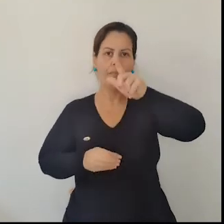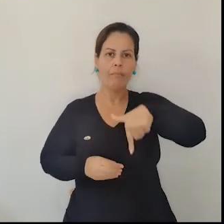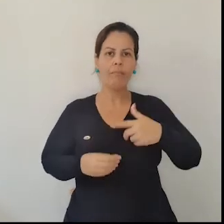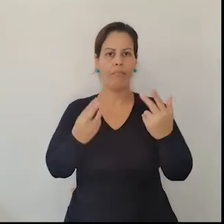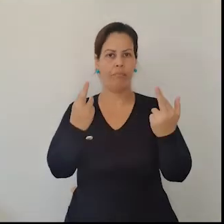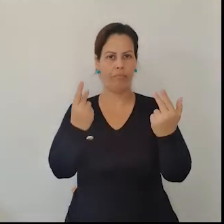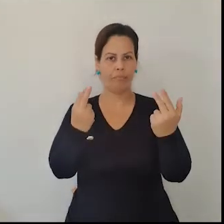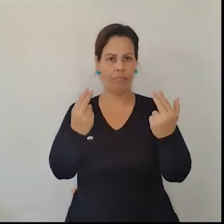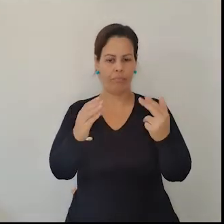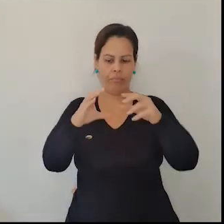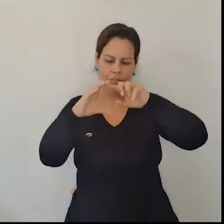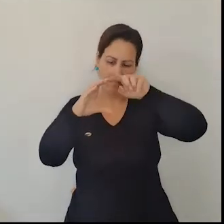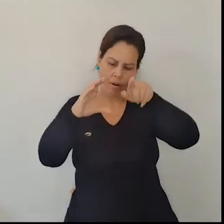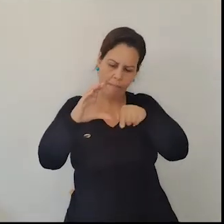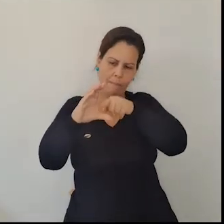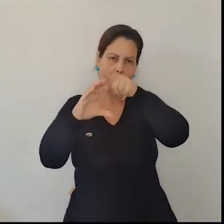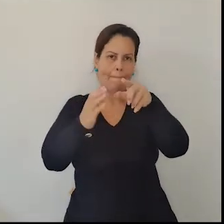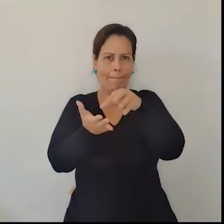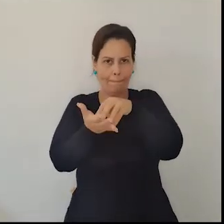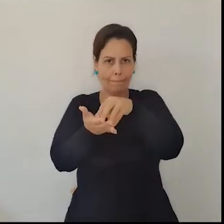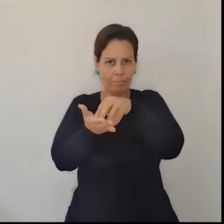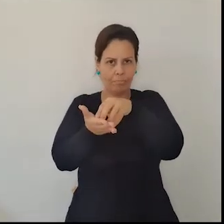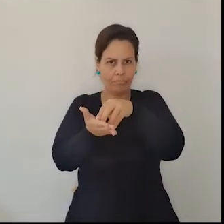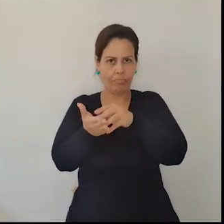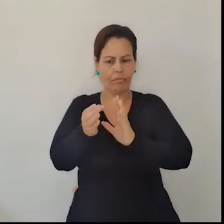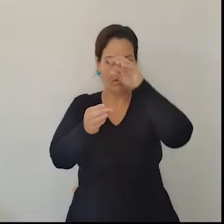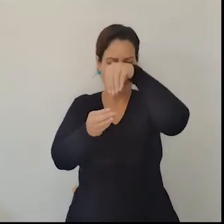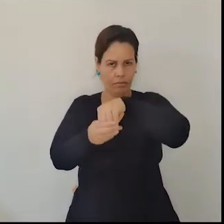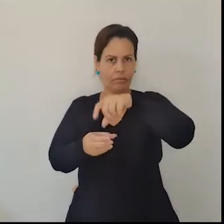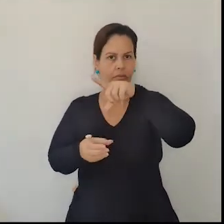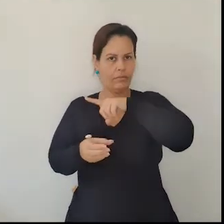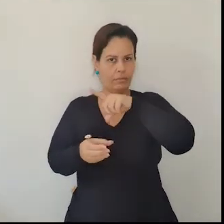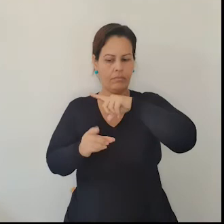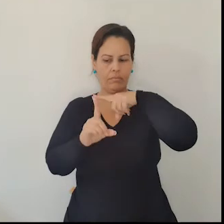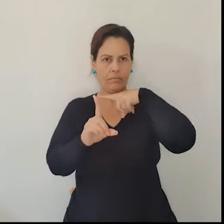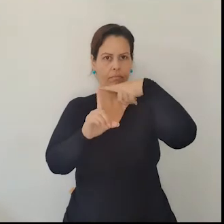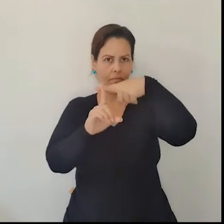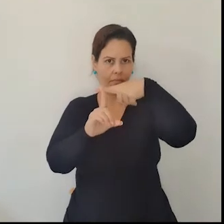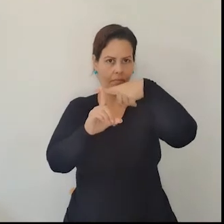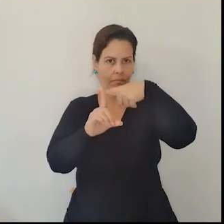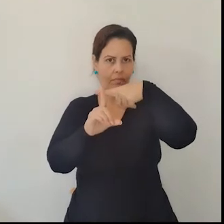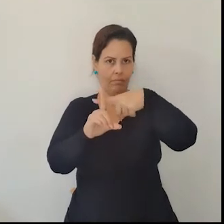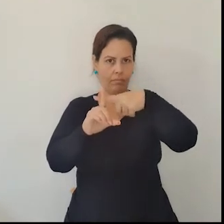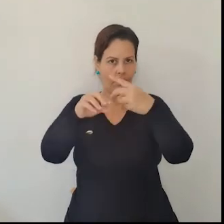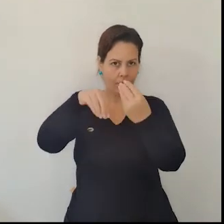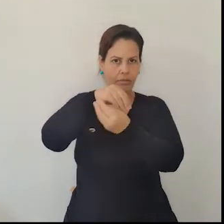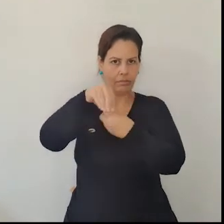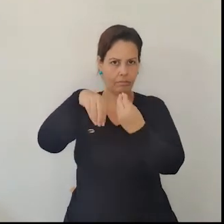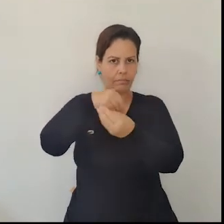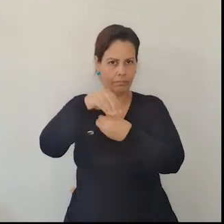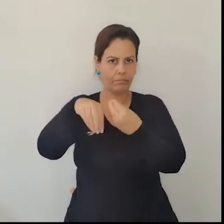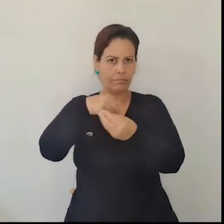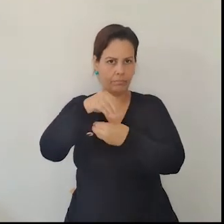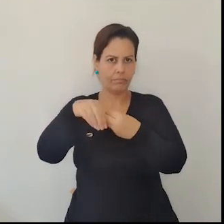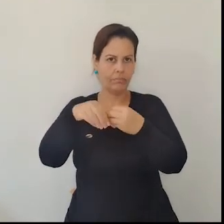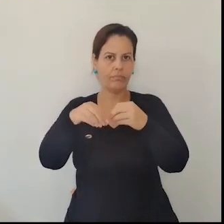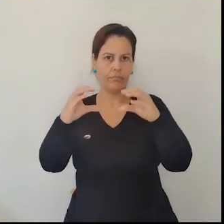bolha gelatinosa, completamente maciça, onde haveria a totalidade da carga positiva e a